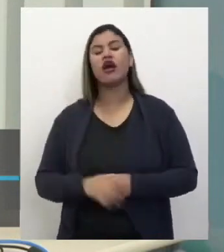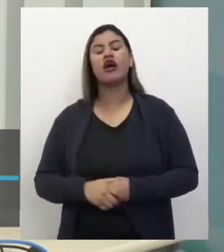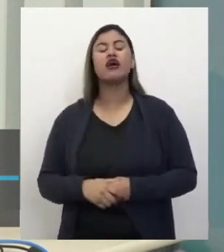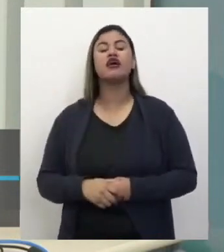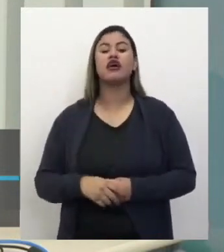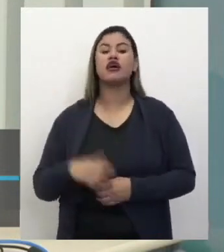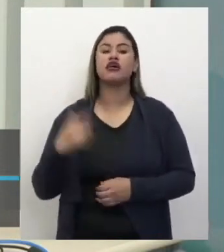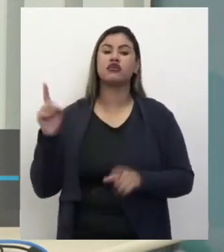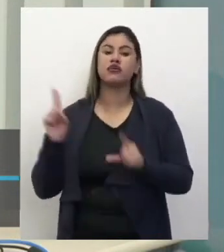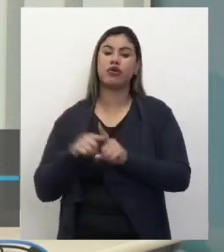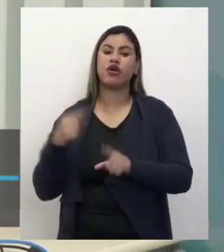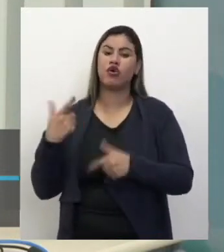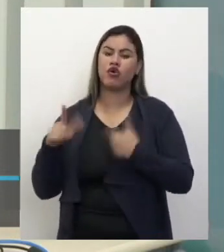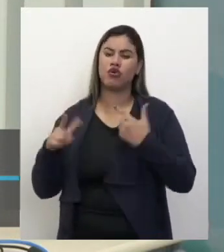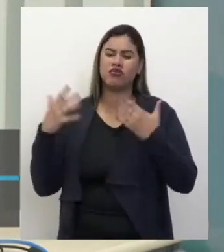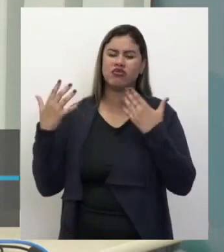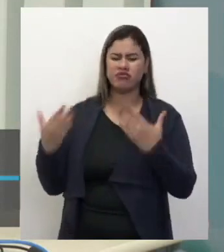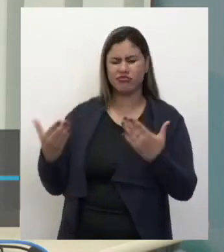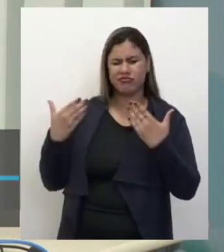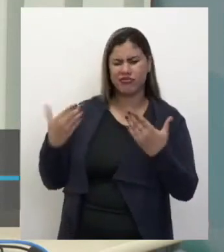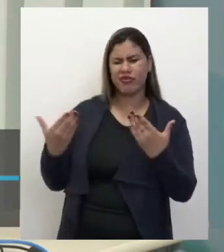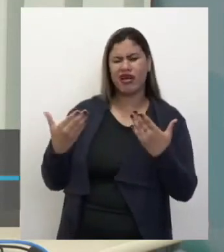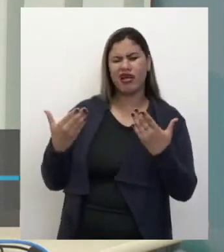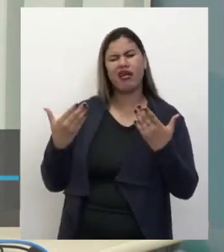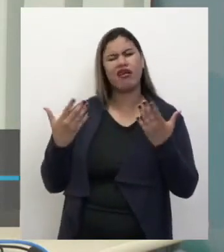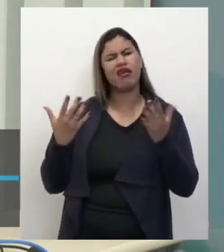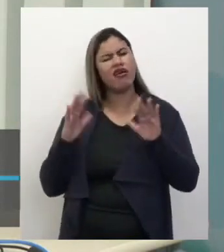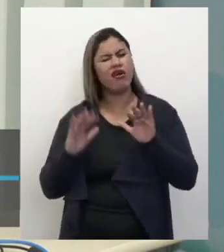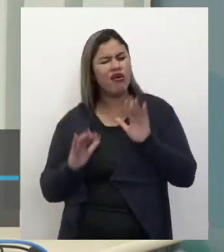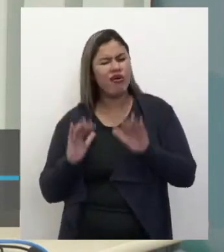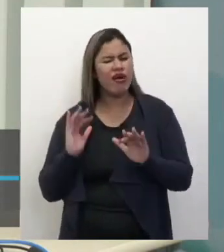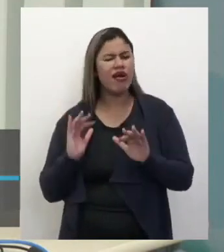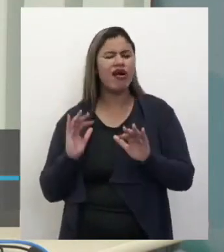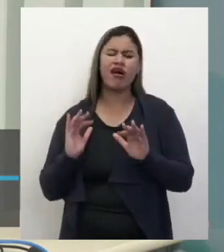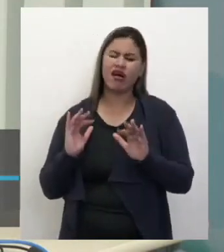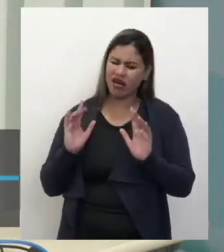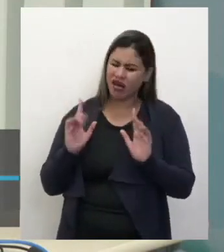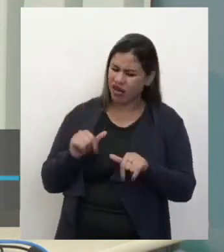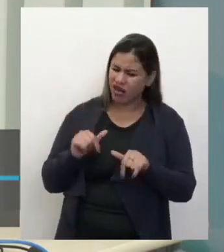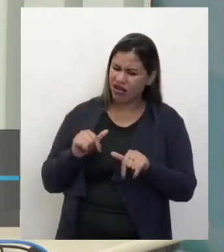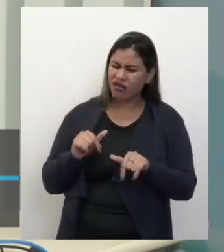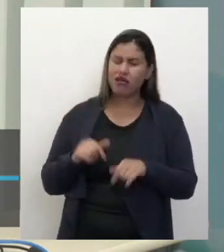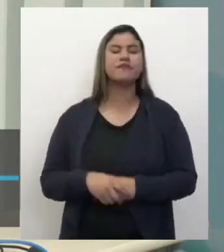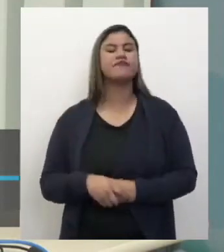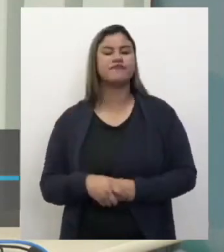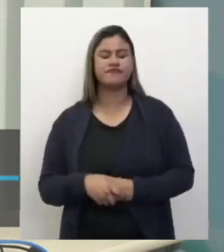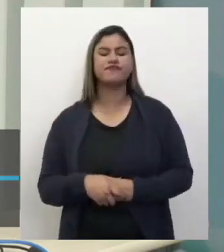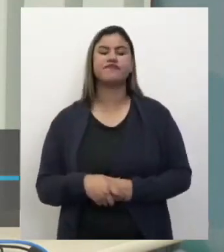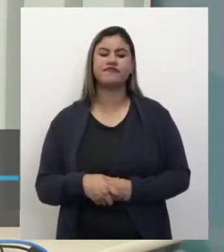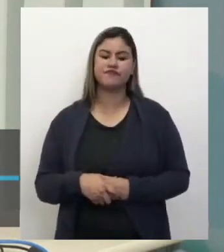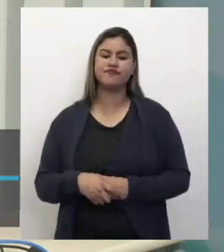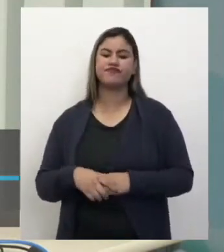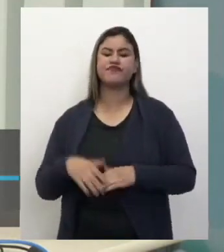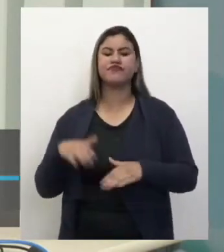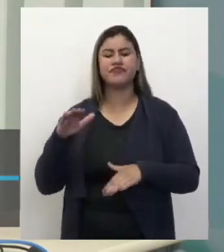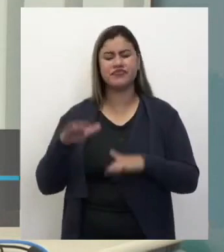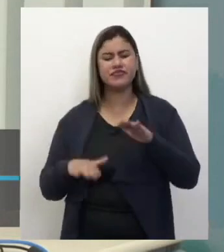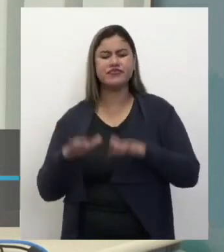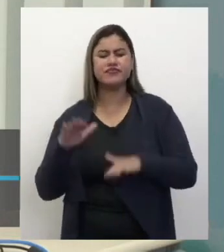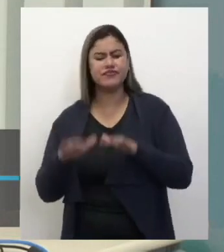uma dúvida, deixam certo assim, será, será. Então, são os quase asseverativos, né? Talvez, aquela